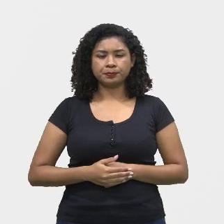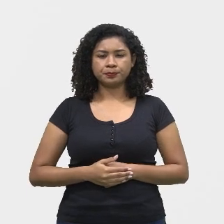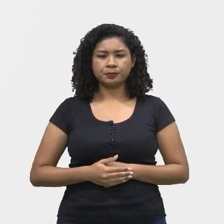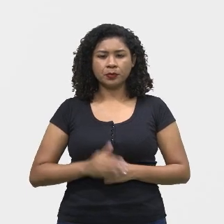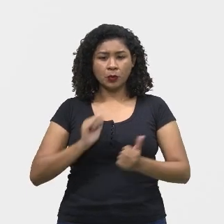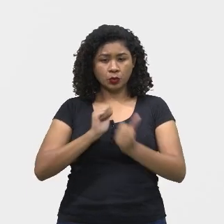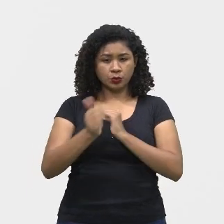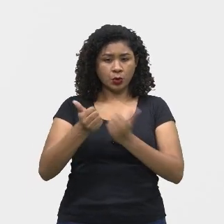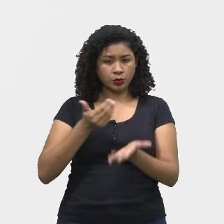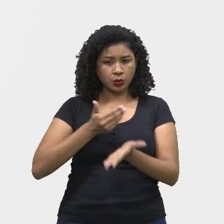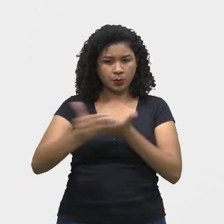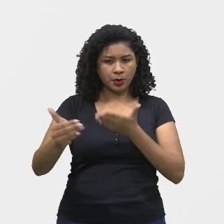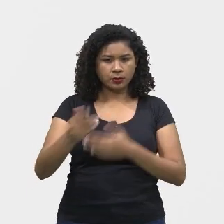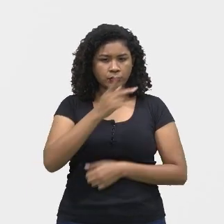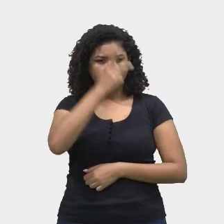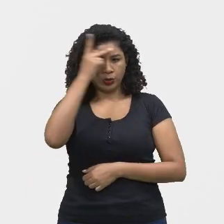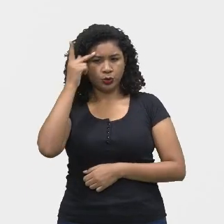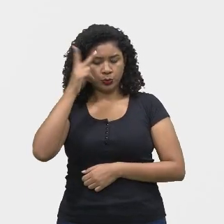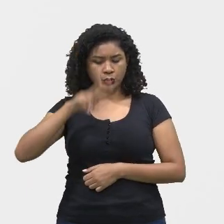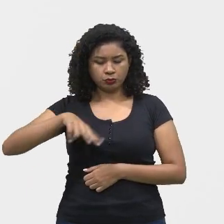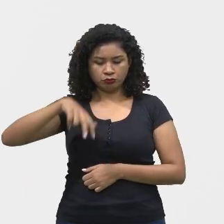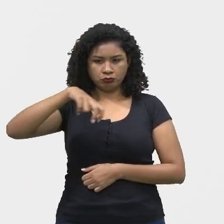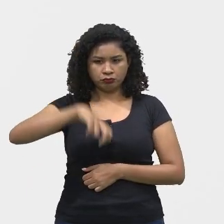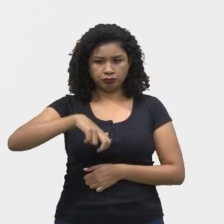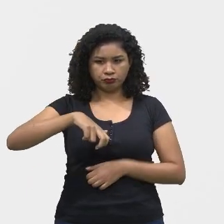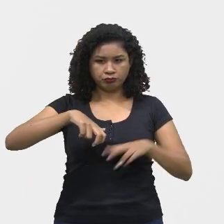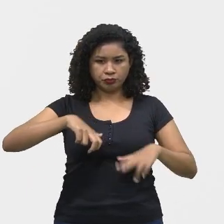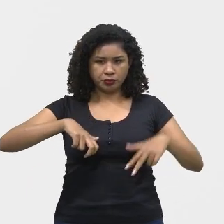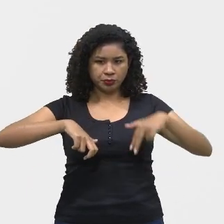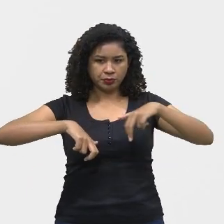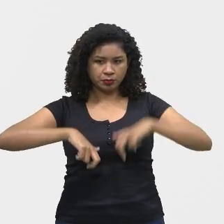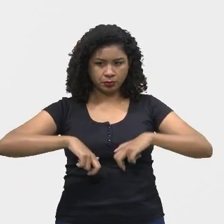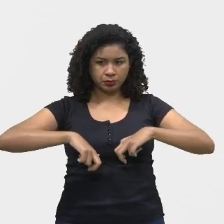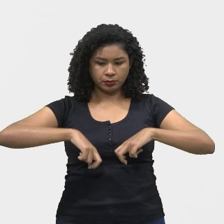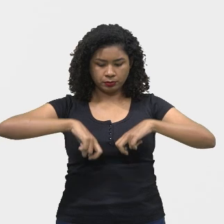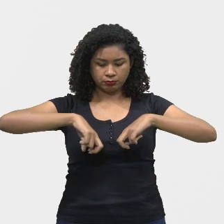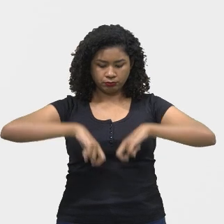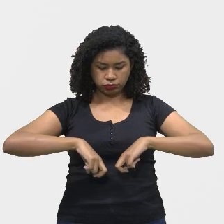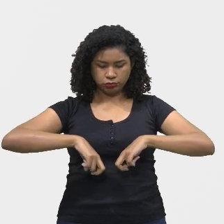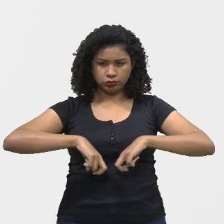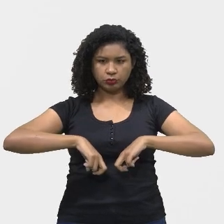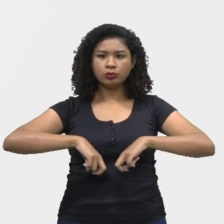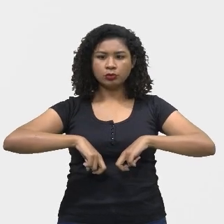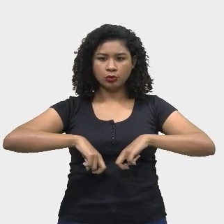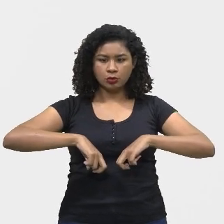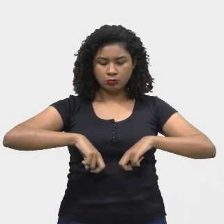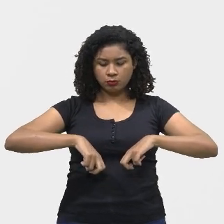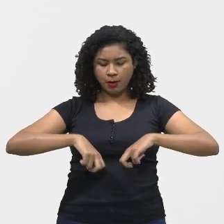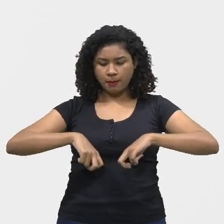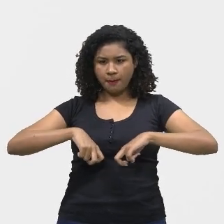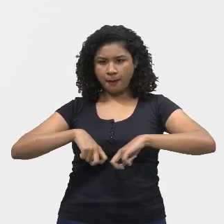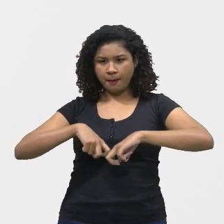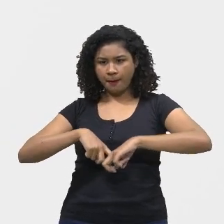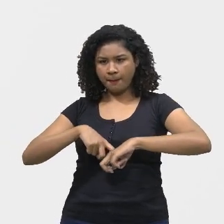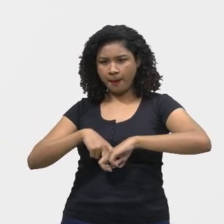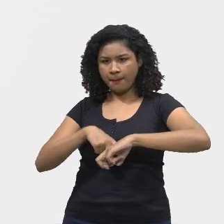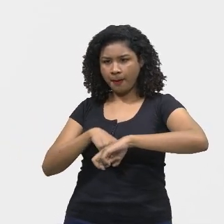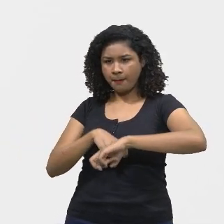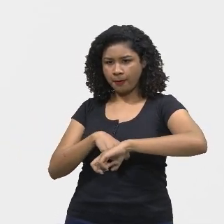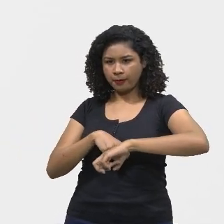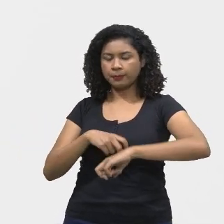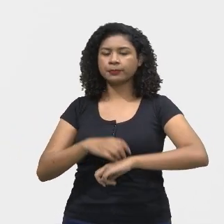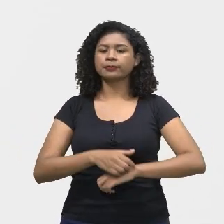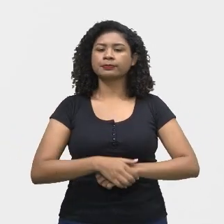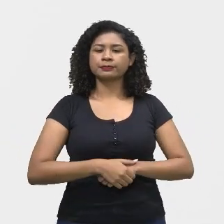atletas de joelhos, onde os lutadores ficam frente a frente, ajoelham-se e giram de forma circular em